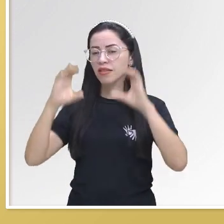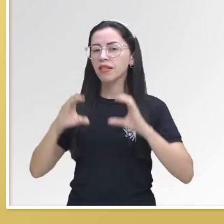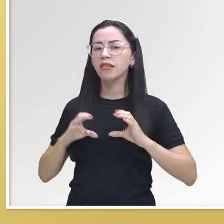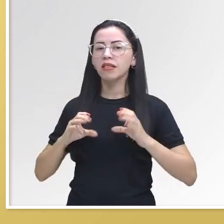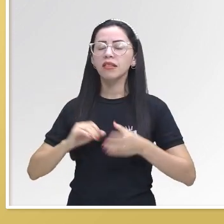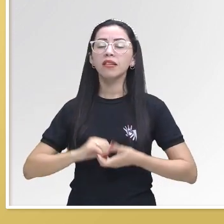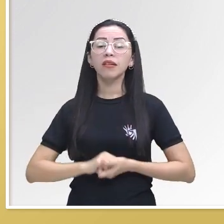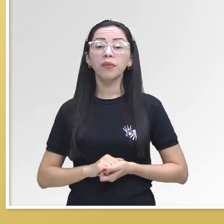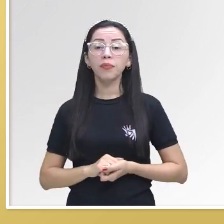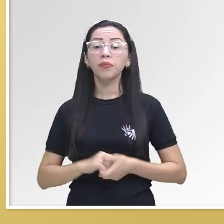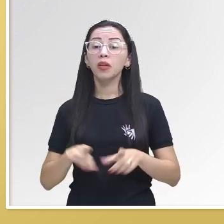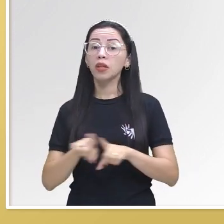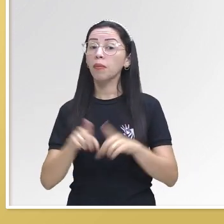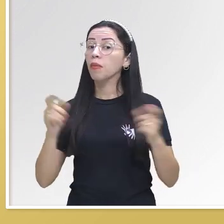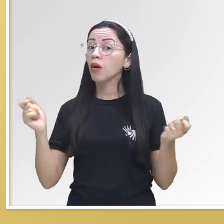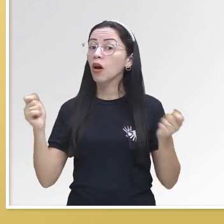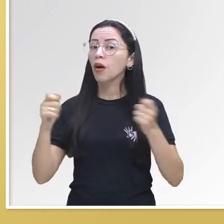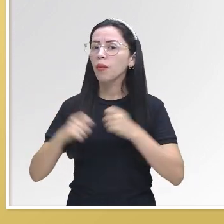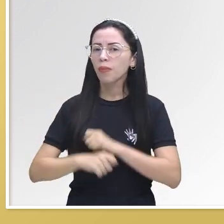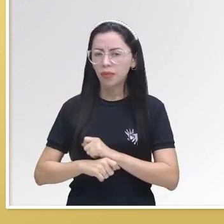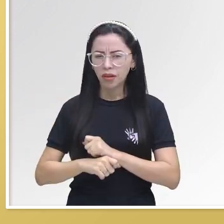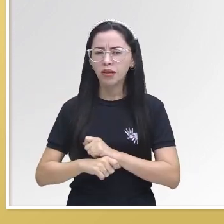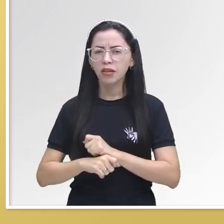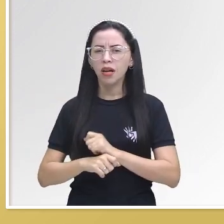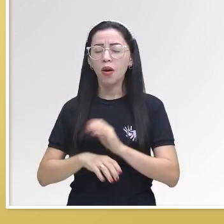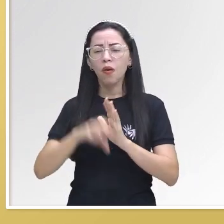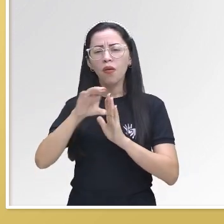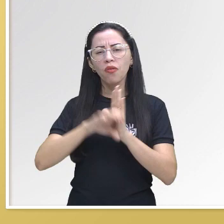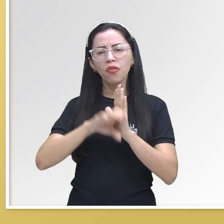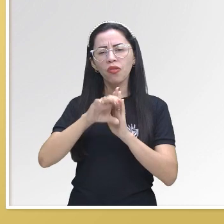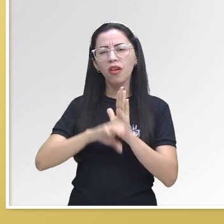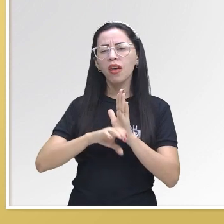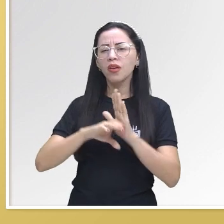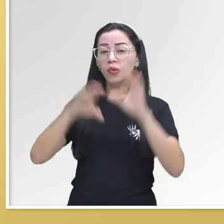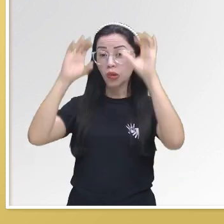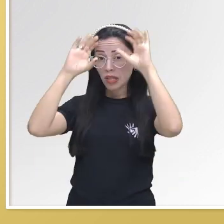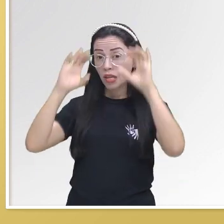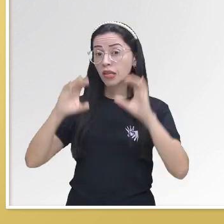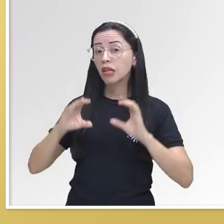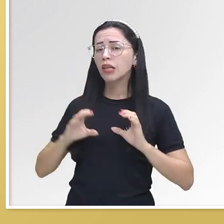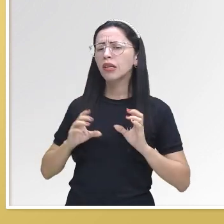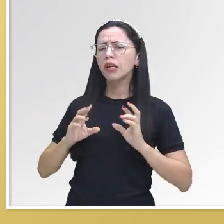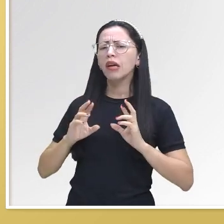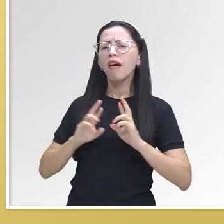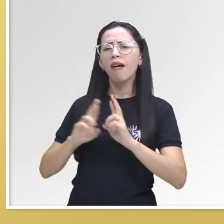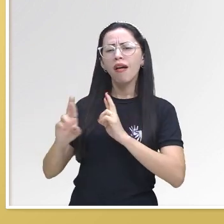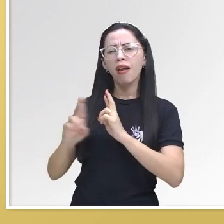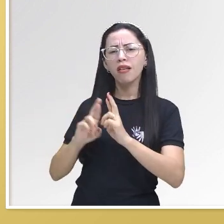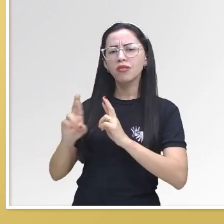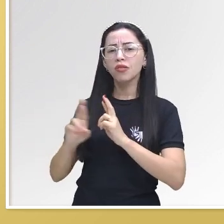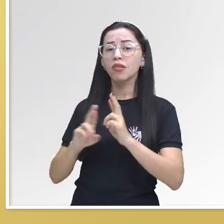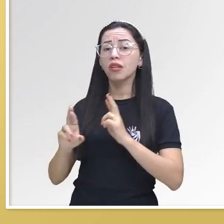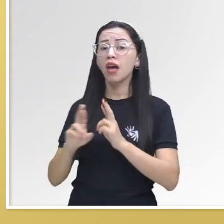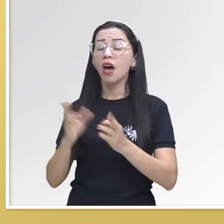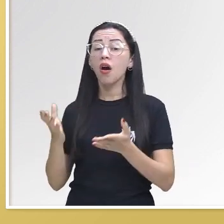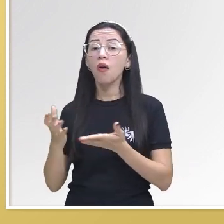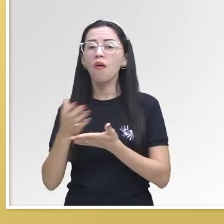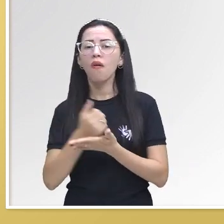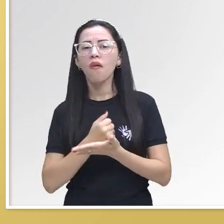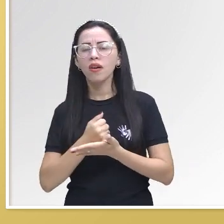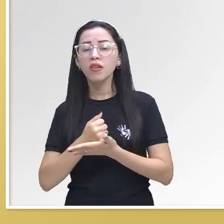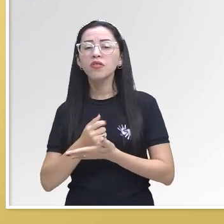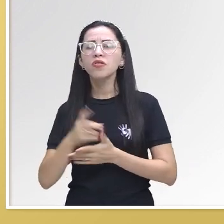E a habilidade, associar o conceito de cidadania à conquista de direito dos povos e